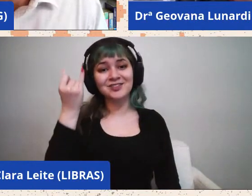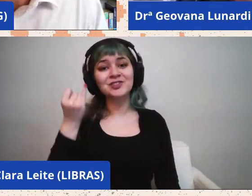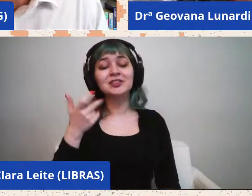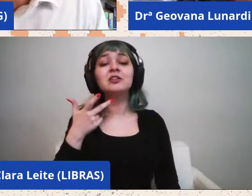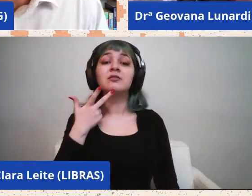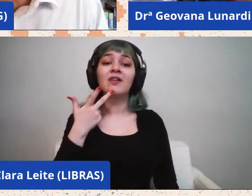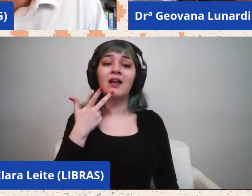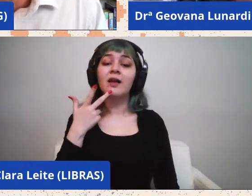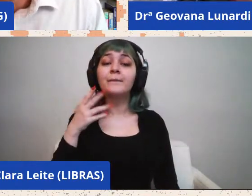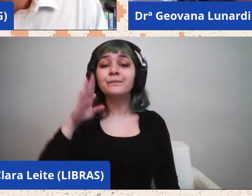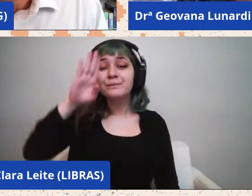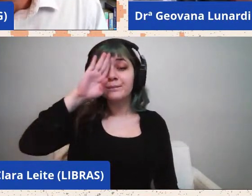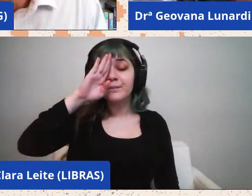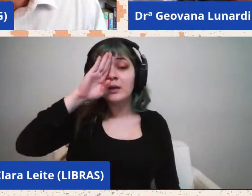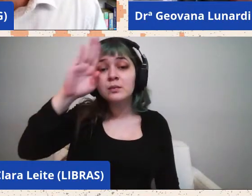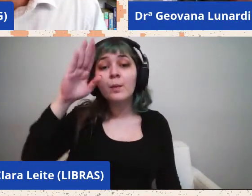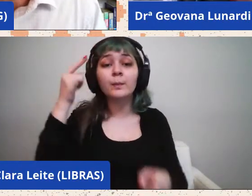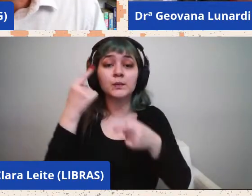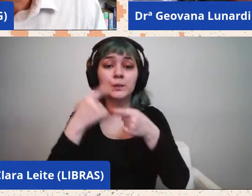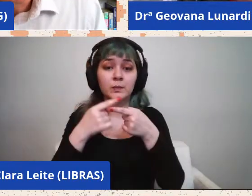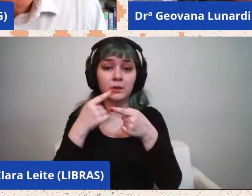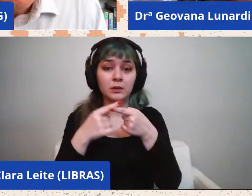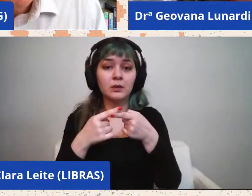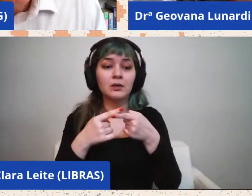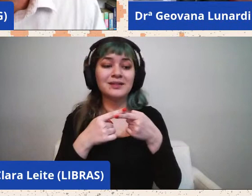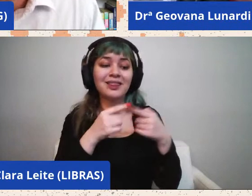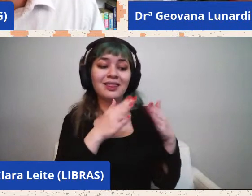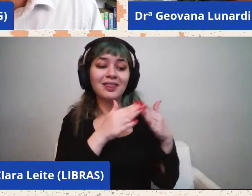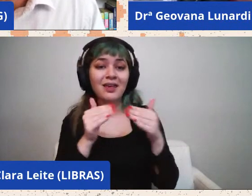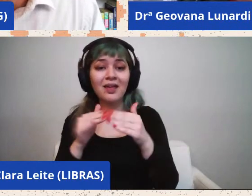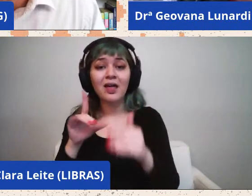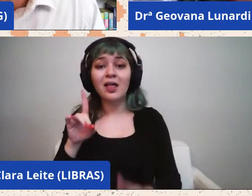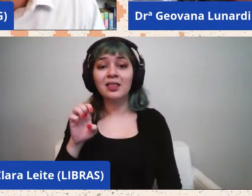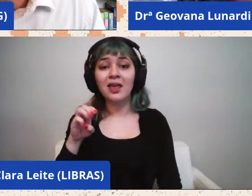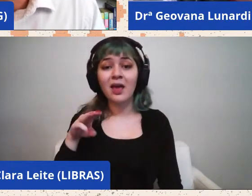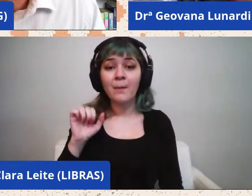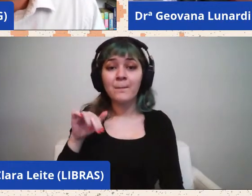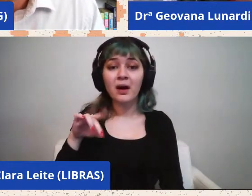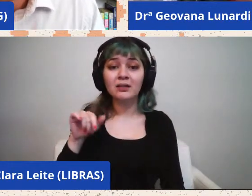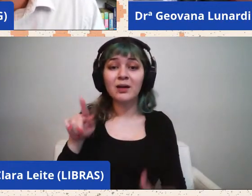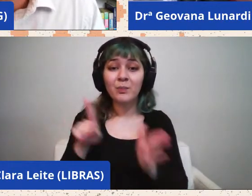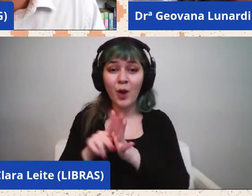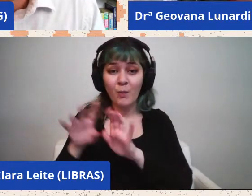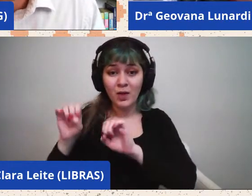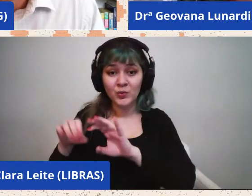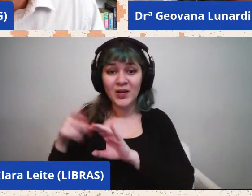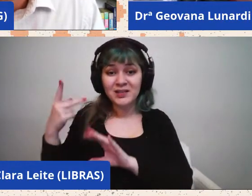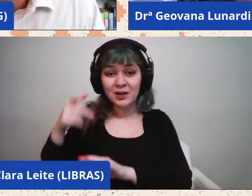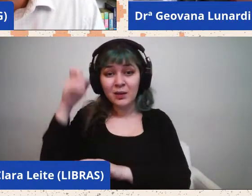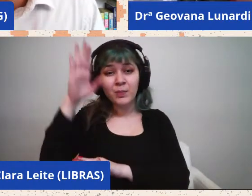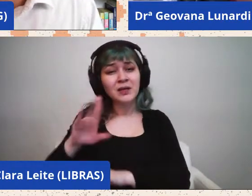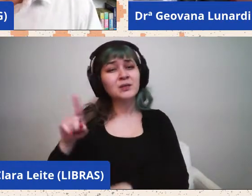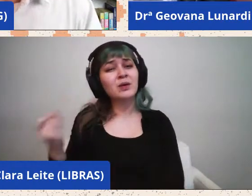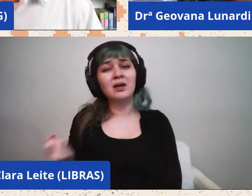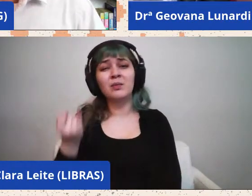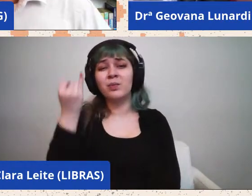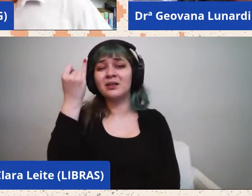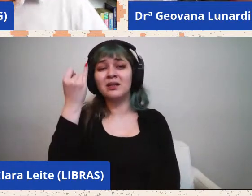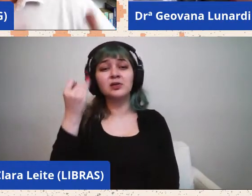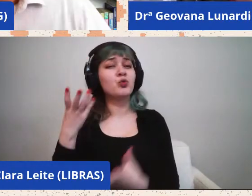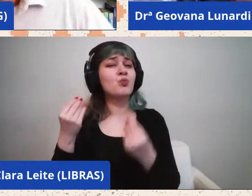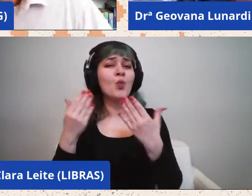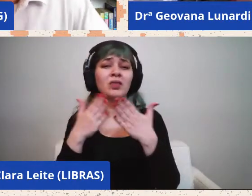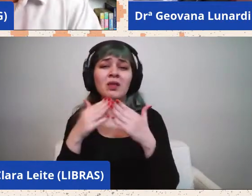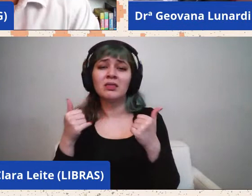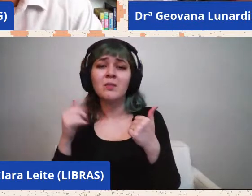demarcar, principalmente porque as demandas de educação no Brasil são muito grandes e muito sérias. Então, todos